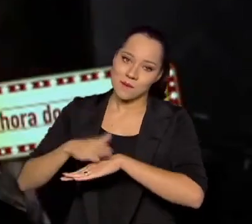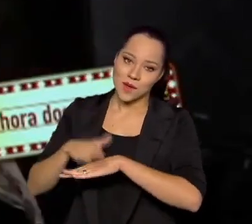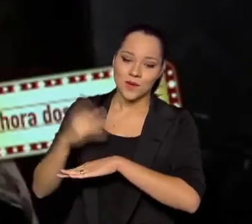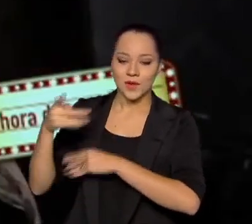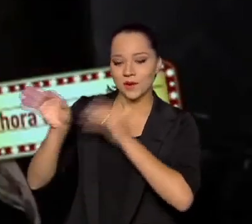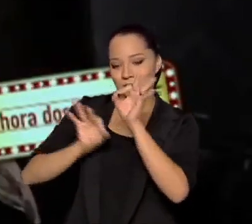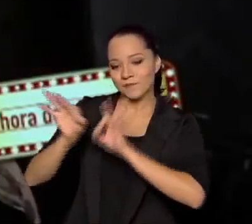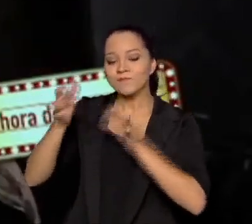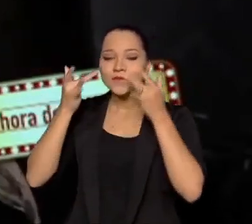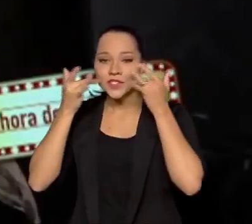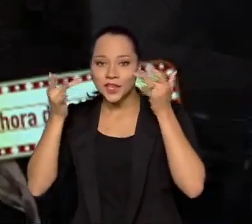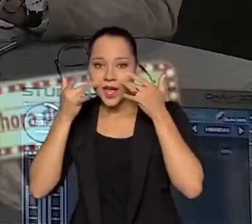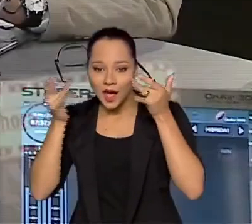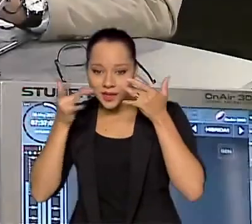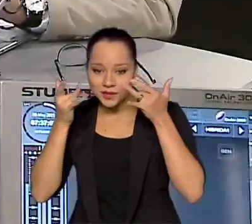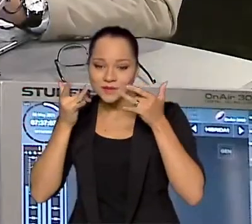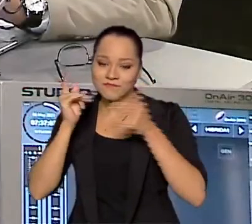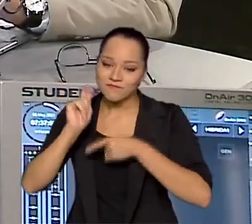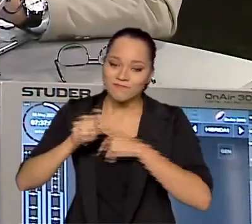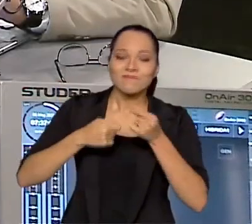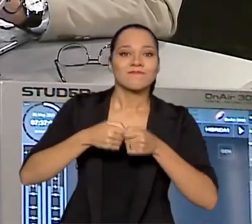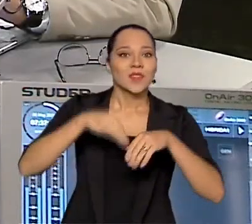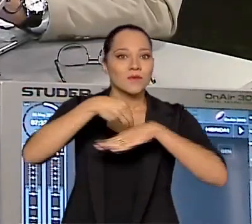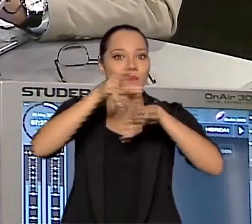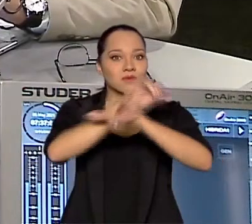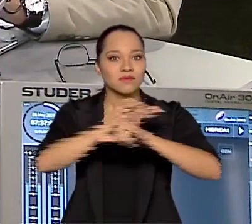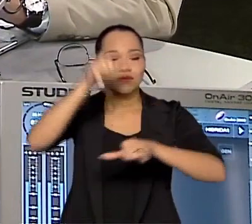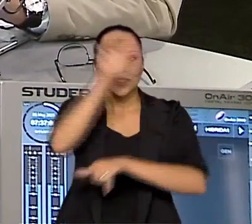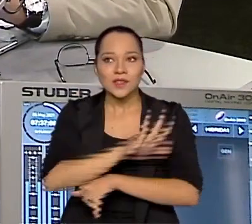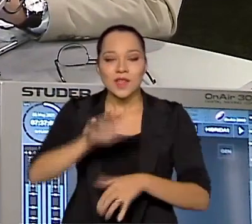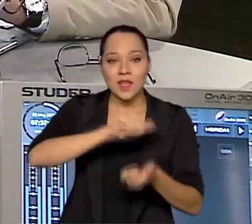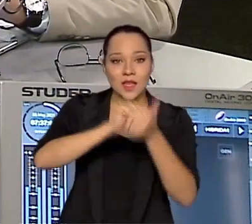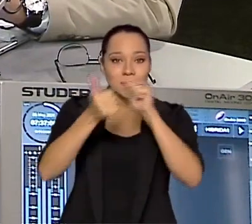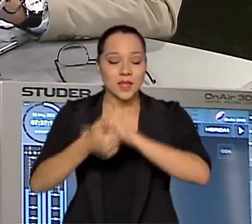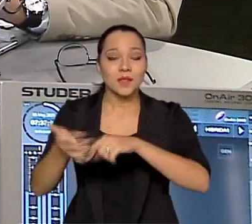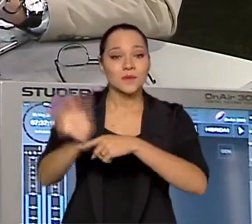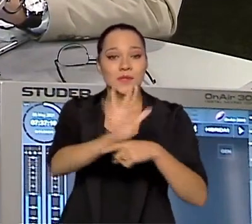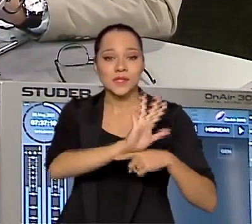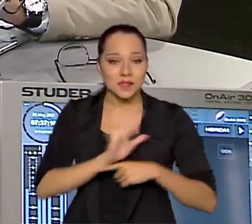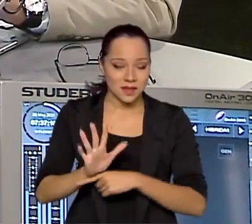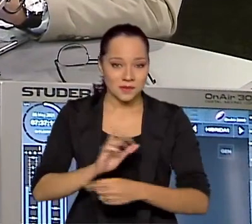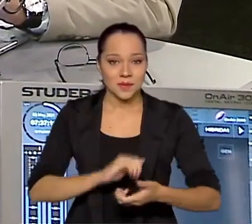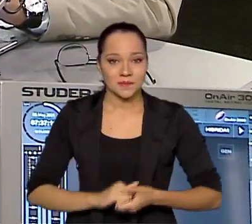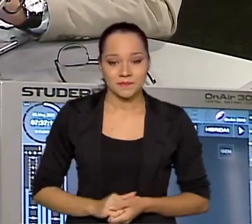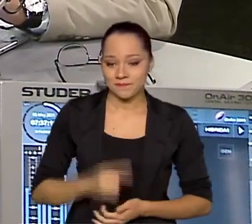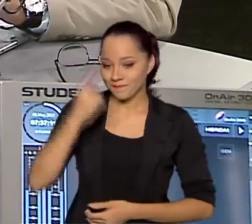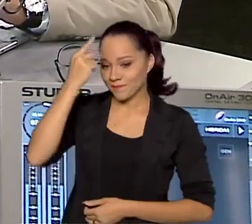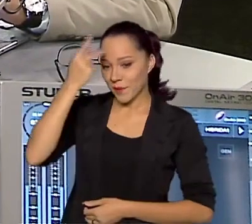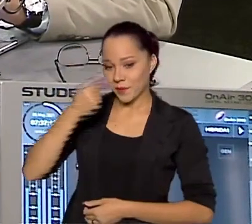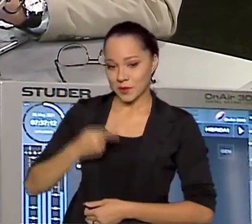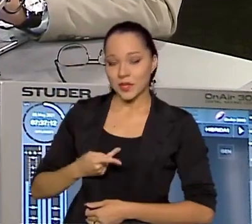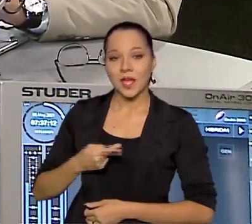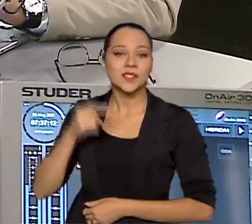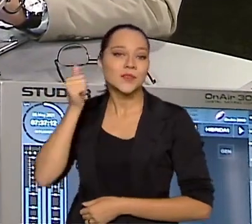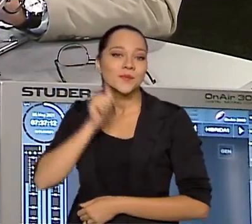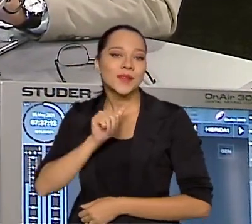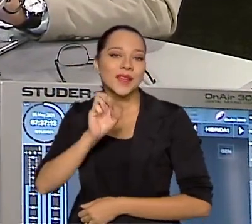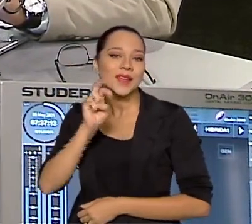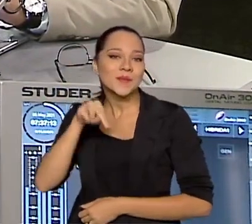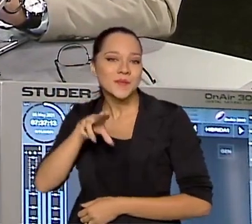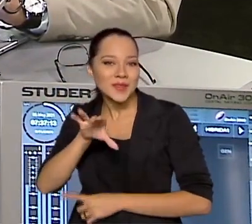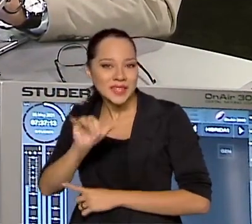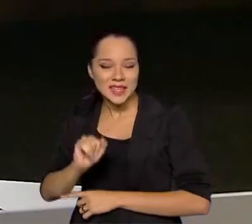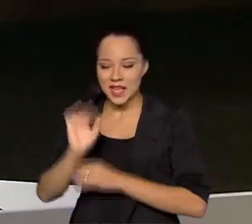para o teatro e que o consagrou nacionalmente quando foi adaptada para o cinema. Na personagem Dona Irminha, Paulo